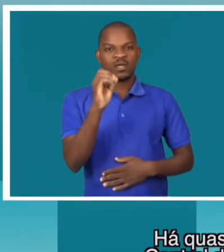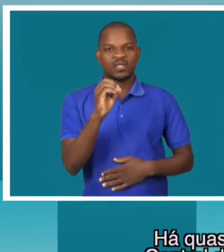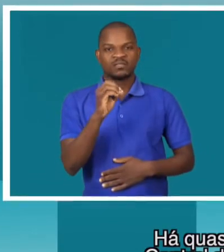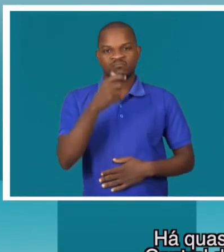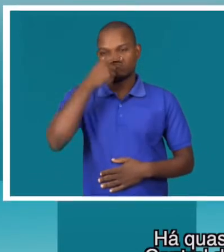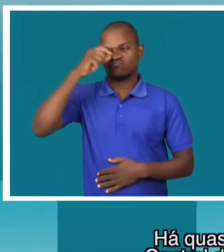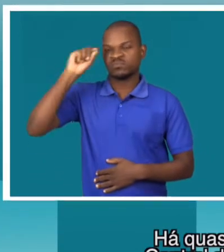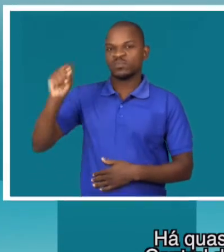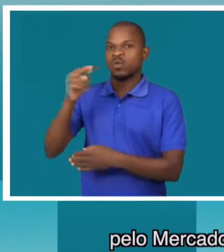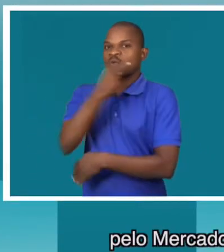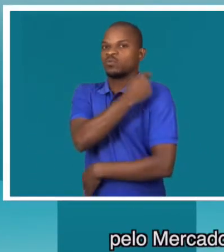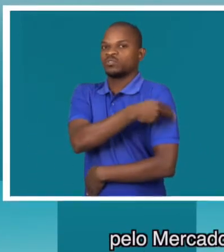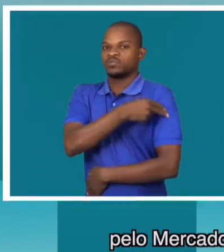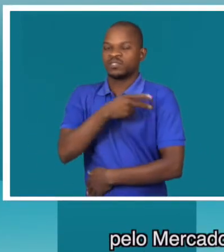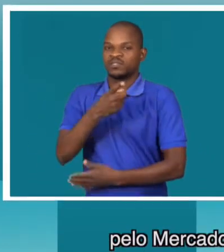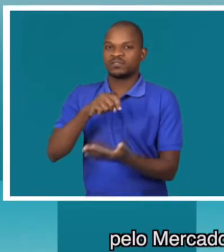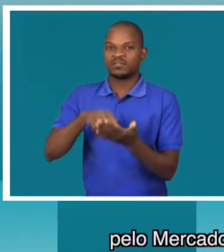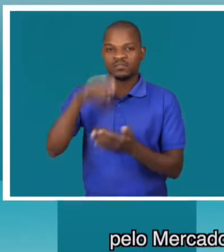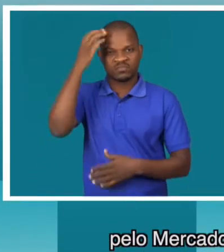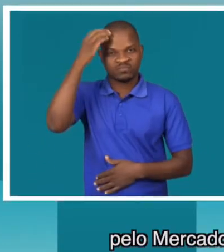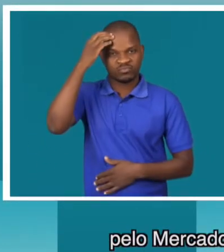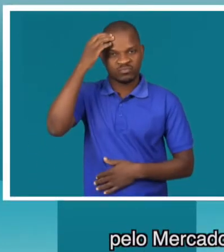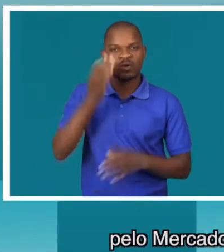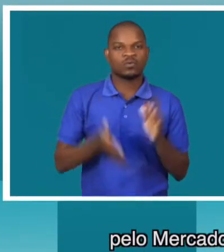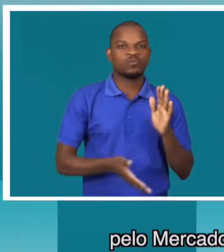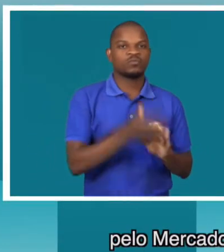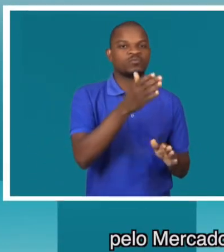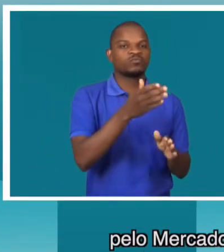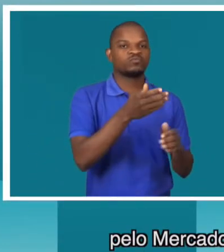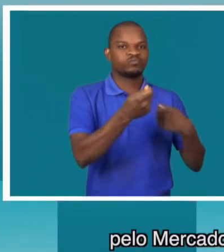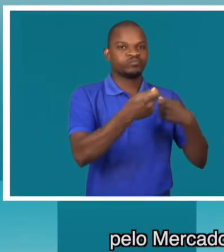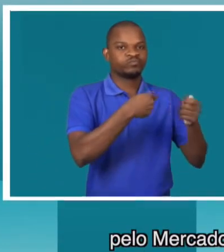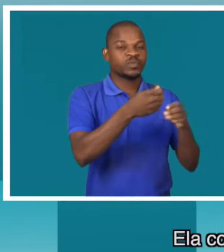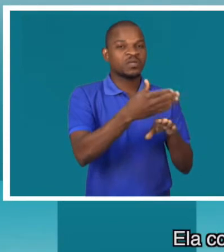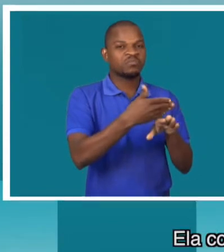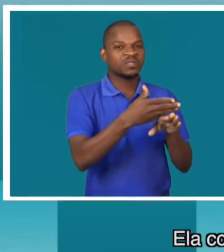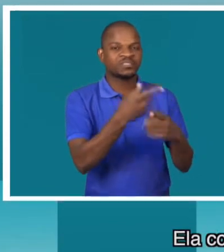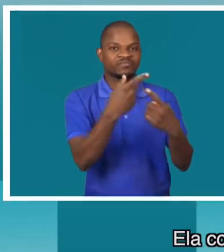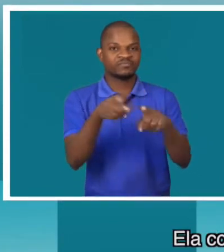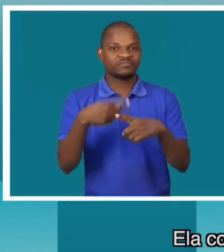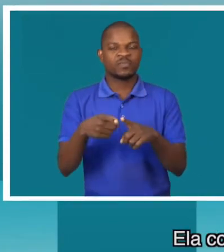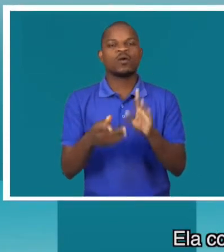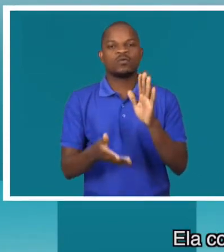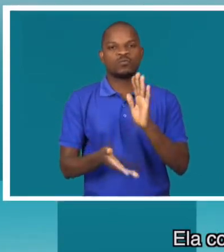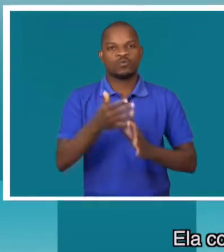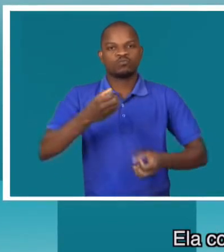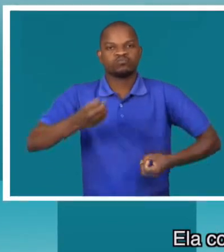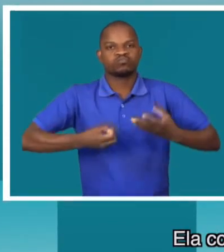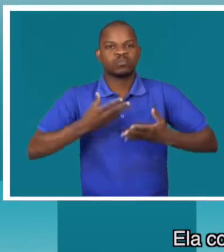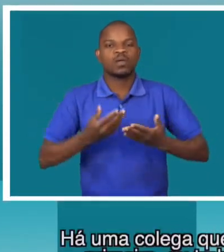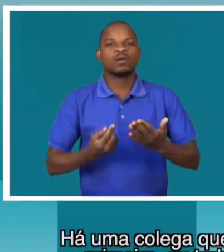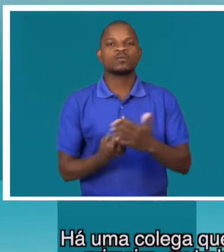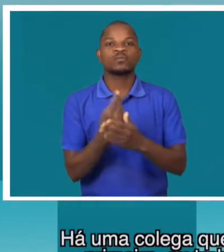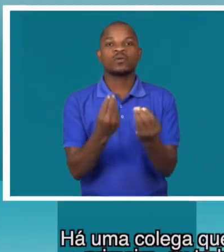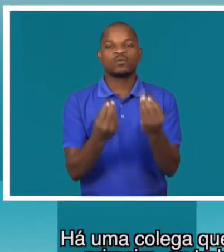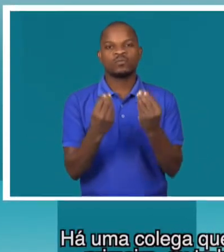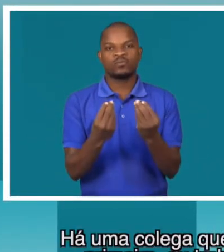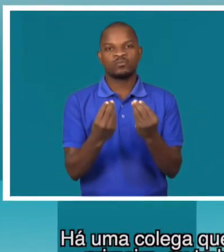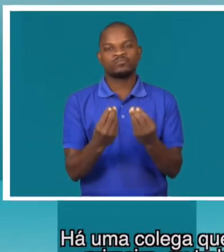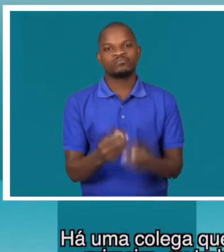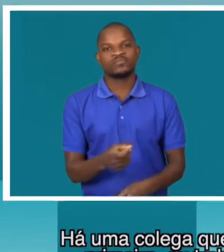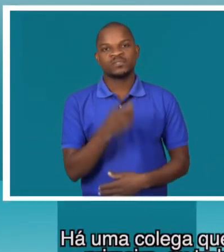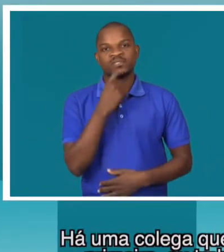era servente pelo mercado do peixe, para vender mariscos. Ela conta como tudo aconteceu. Há uma